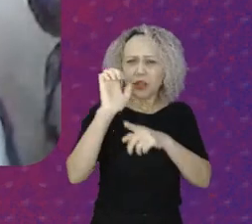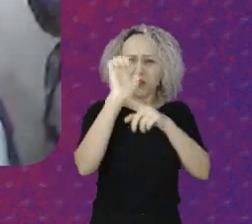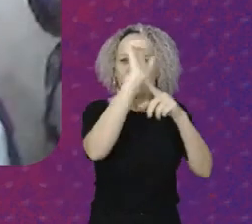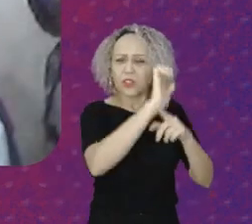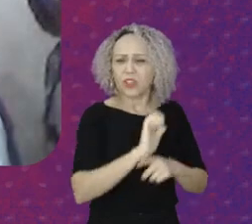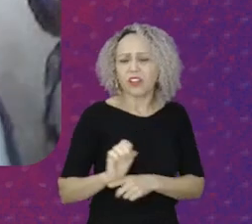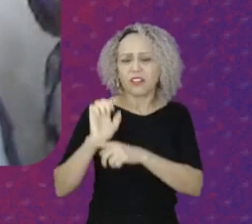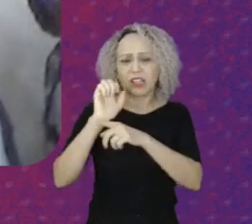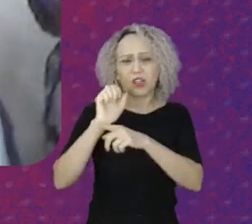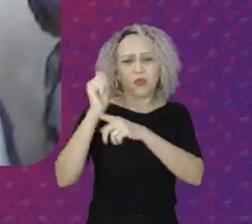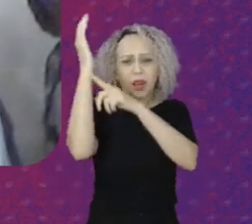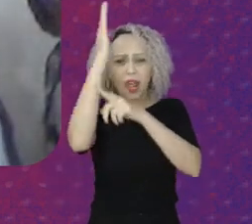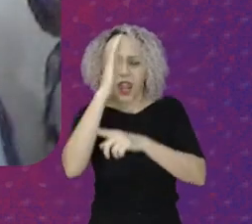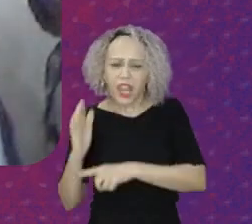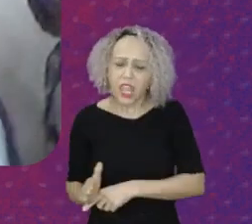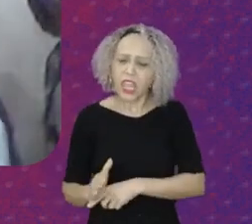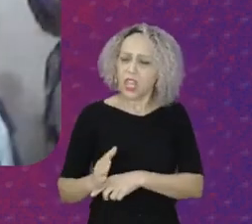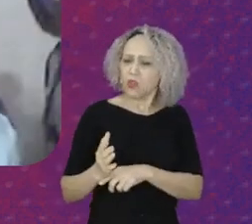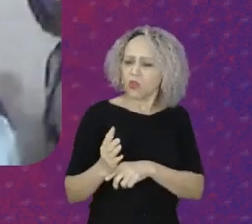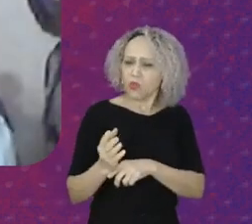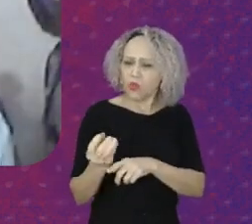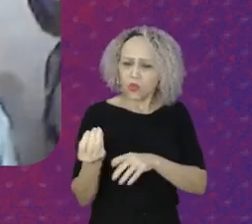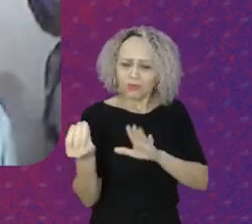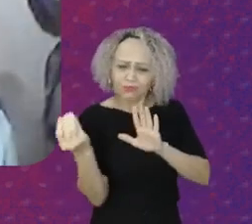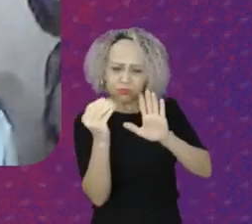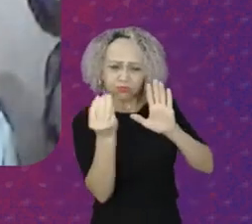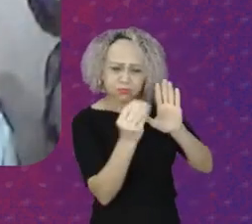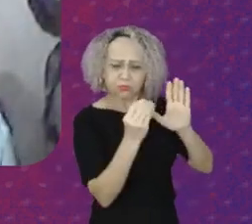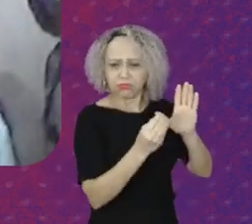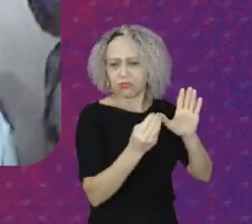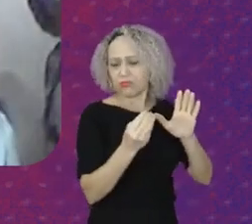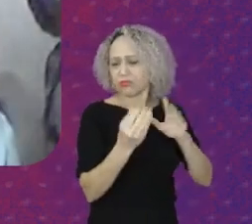as mulheres, e eu concluo essa minha fala